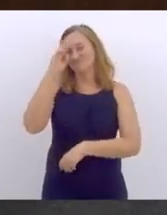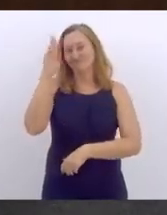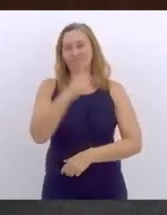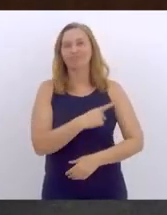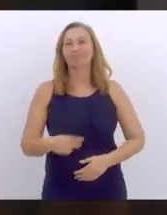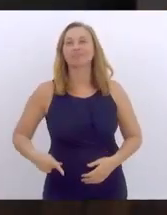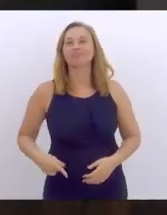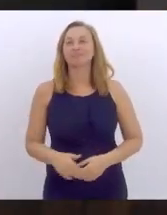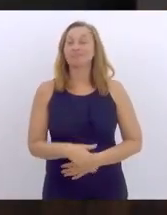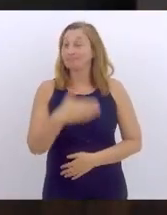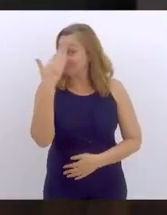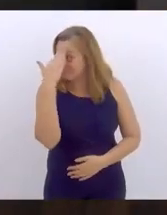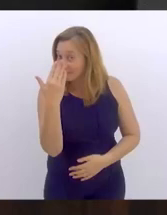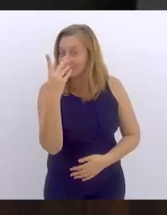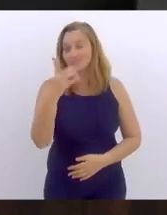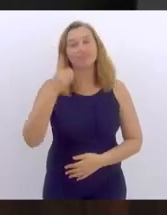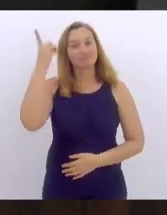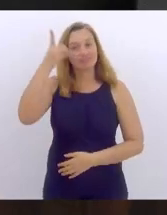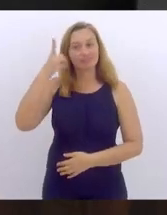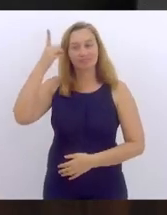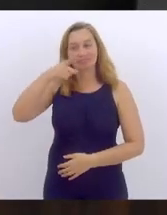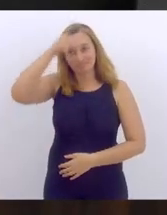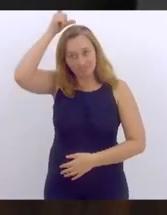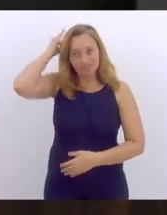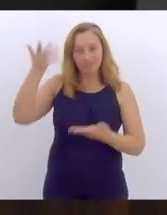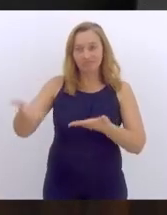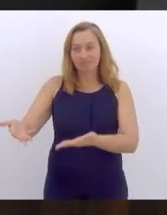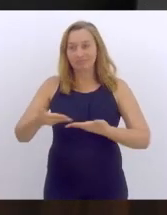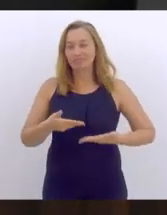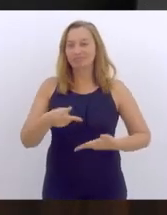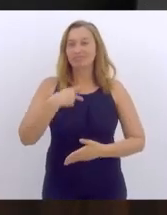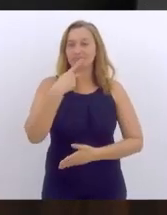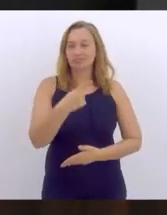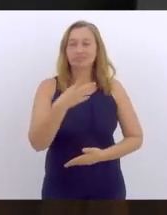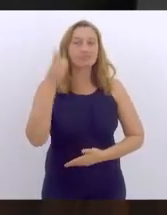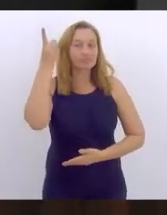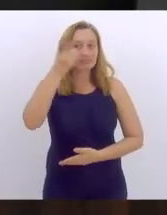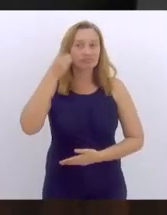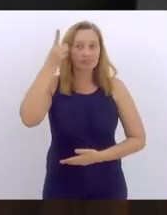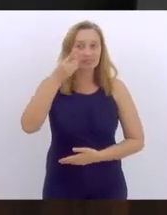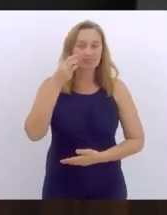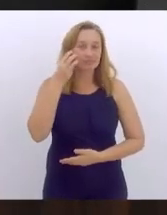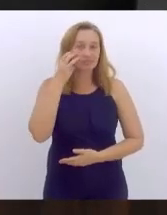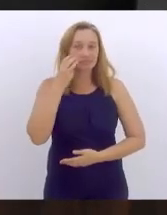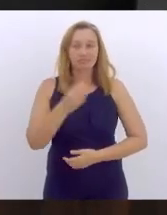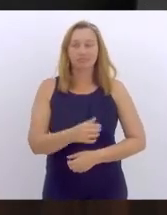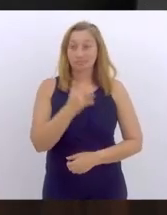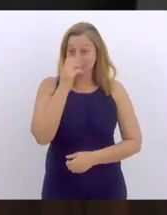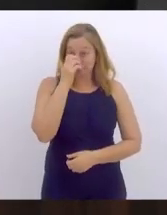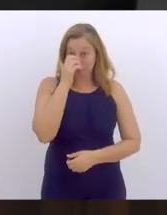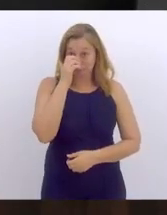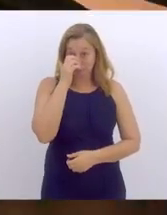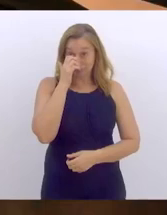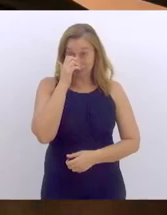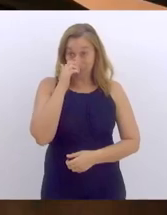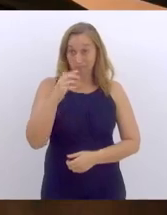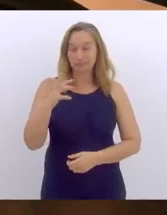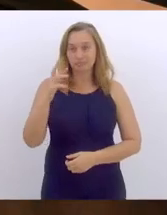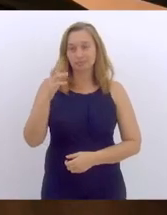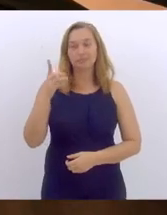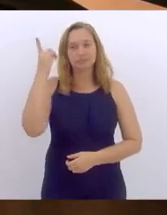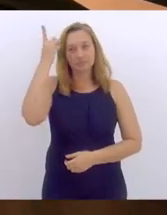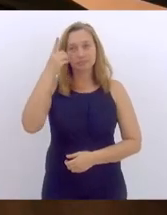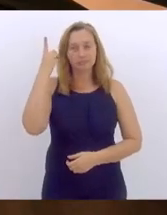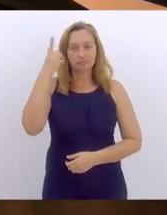presidente. Obrigada, deputado Luiz Paulo. Convido a fazer uso da fala, deputado Valdec Carneiro. Deputada Renata